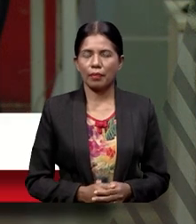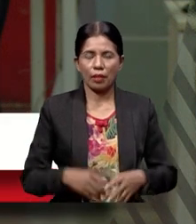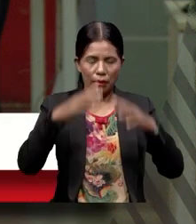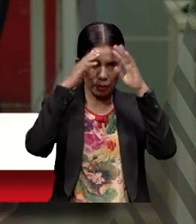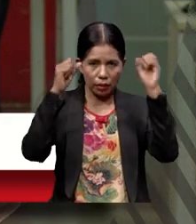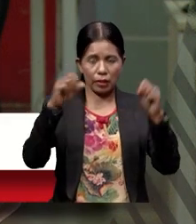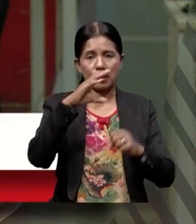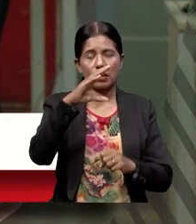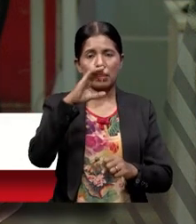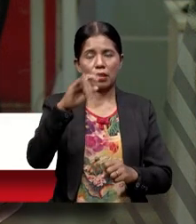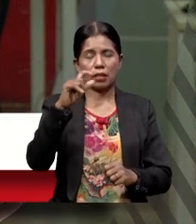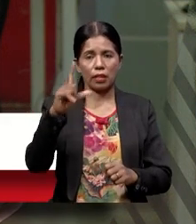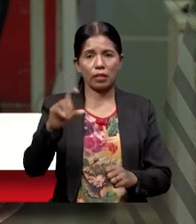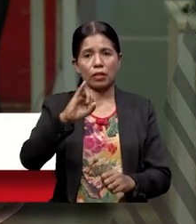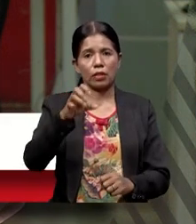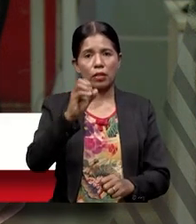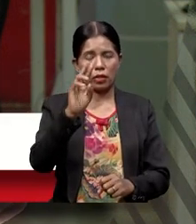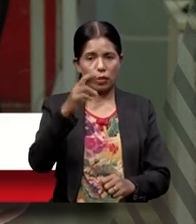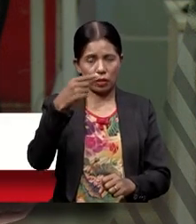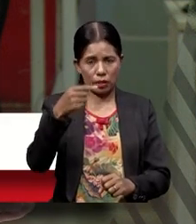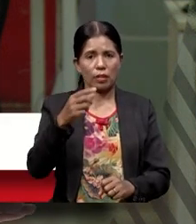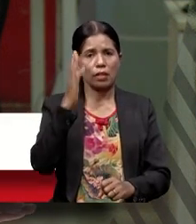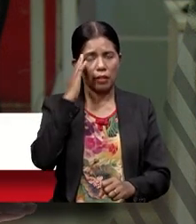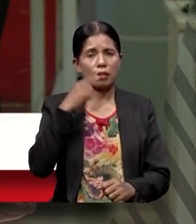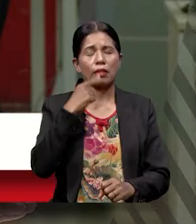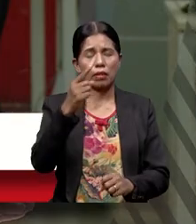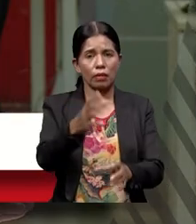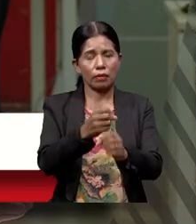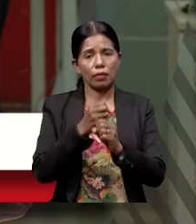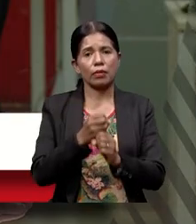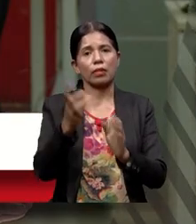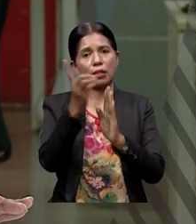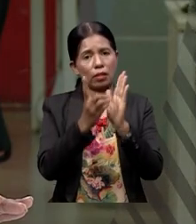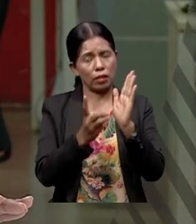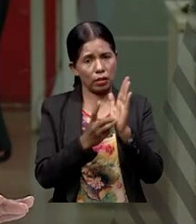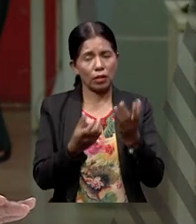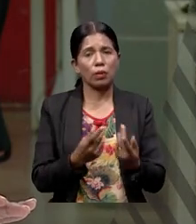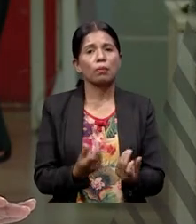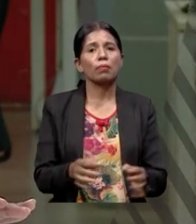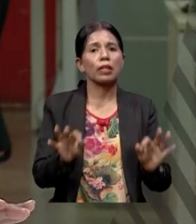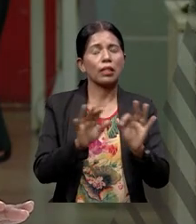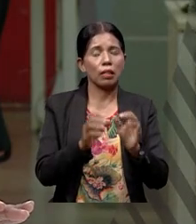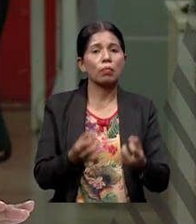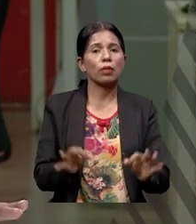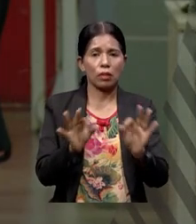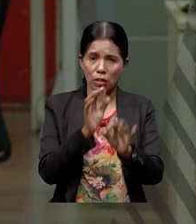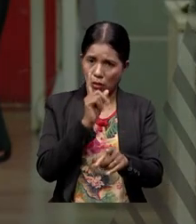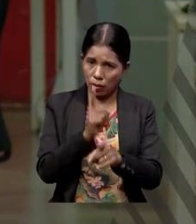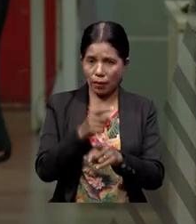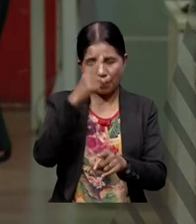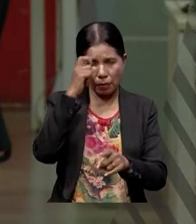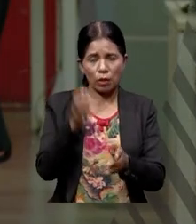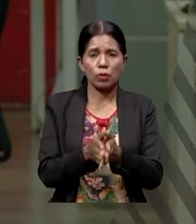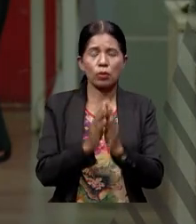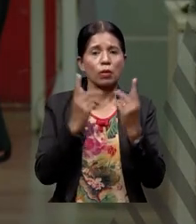Presidente de CCTL, Jorge Manuel de Araújo Serrano, considera levantamento base de dados empresarial importante Tebes. Também, o